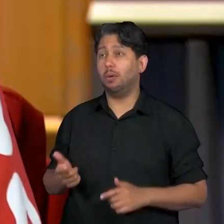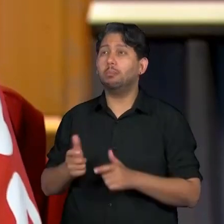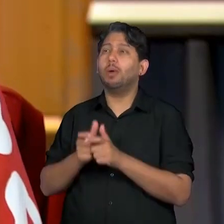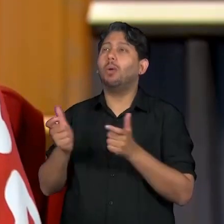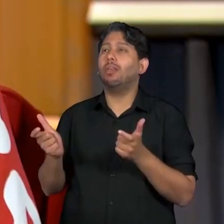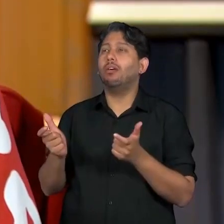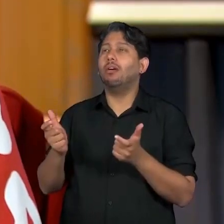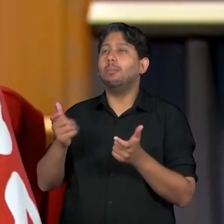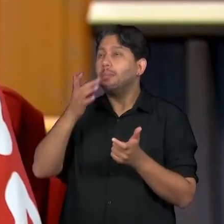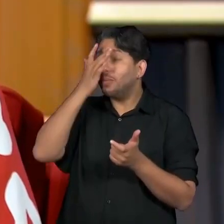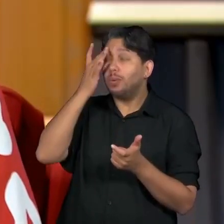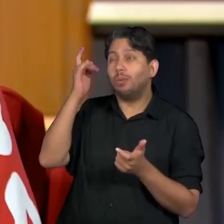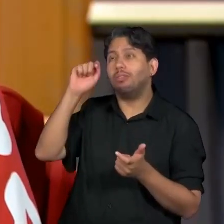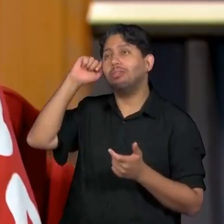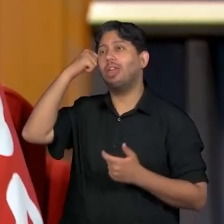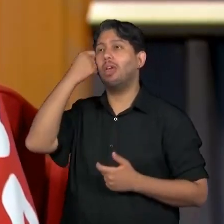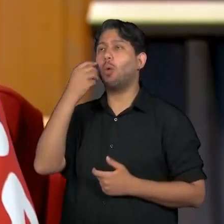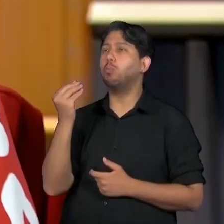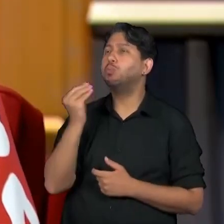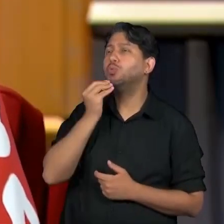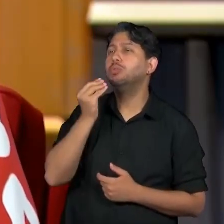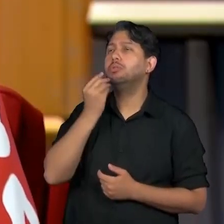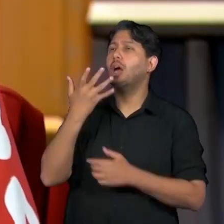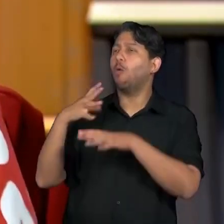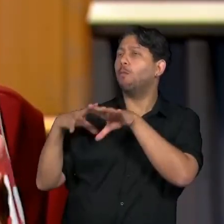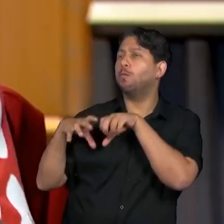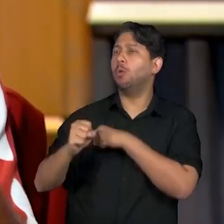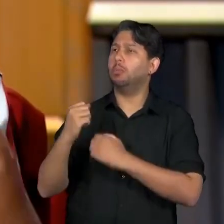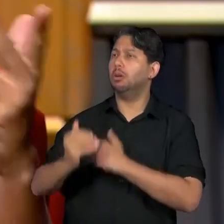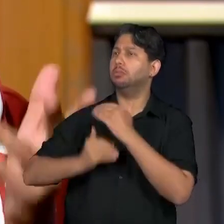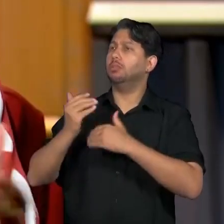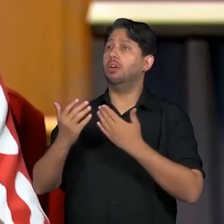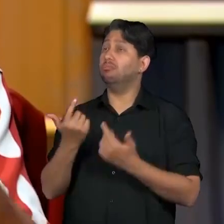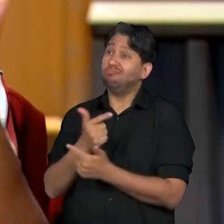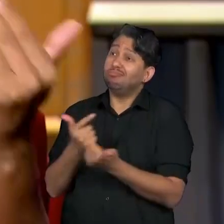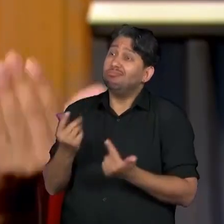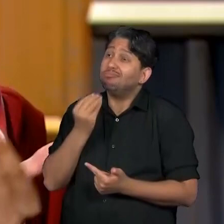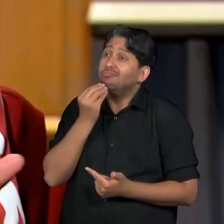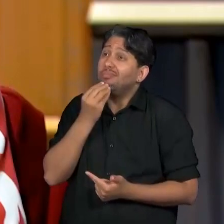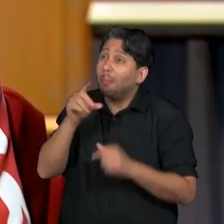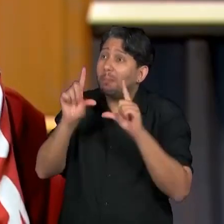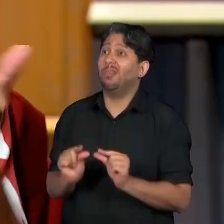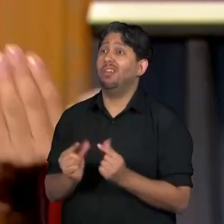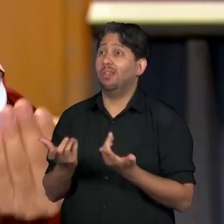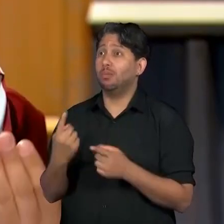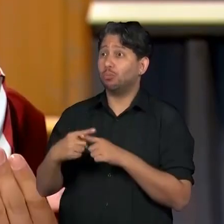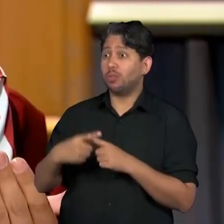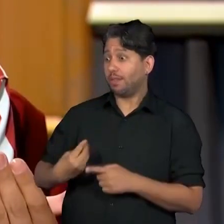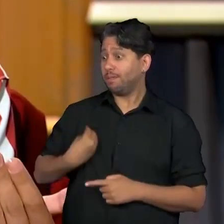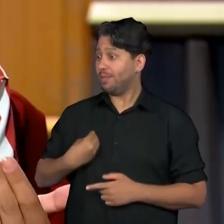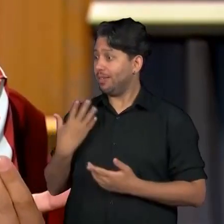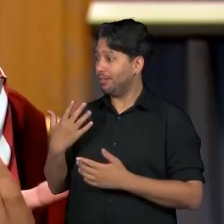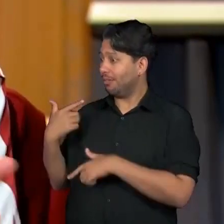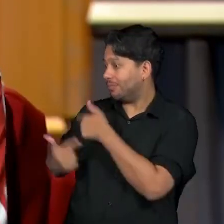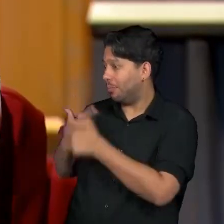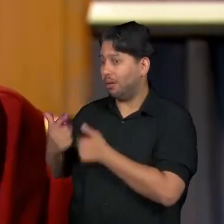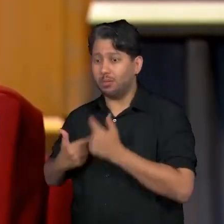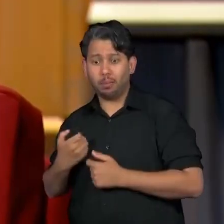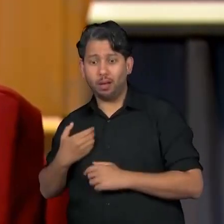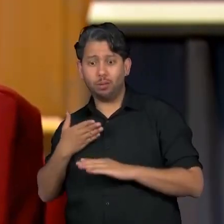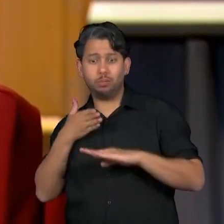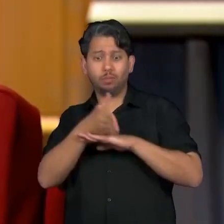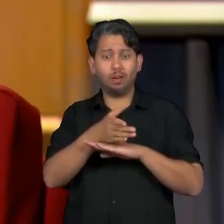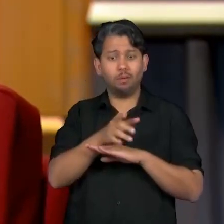possibilidade de uma boa formação porque a vida vai demandando e às vezes a entrada na universidade para uma